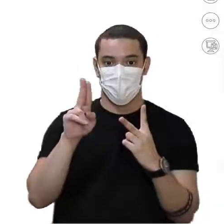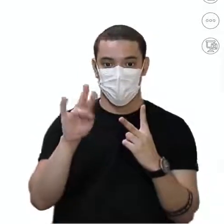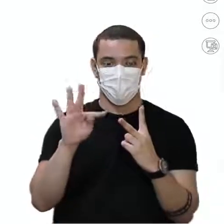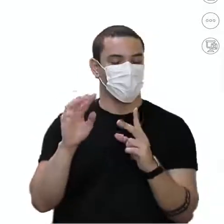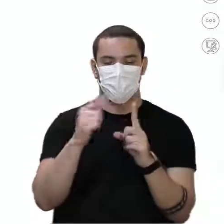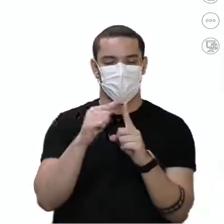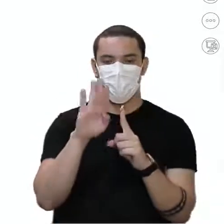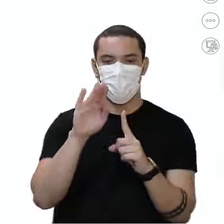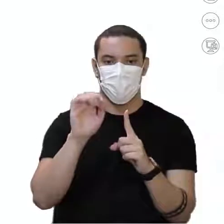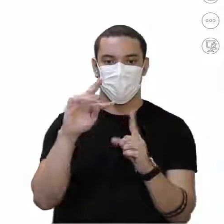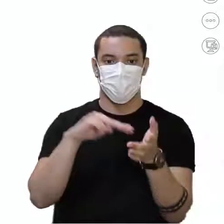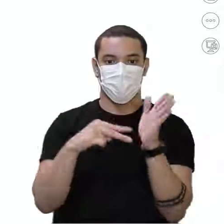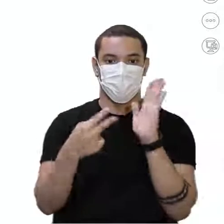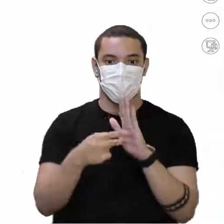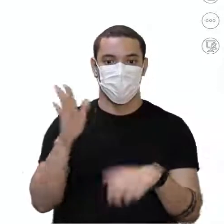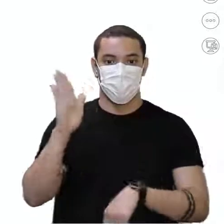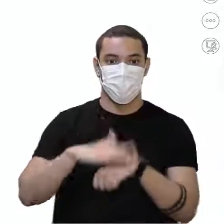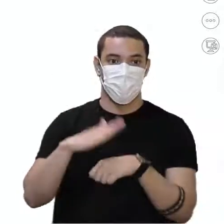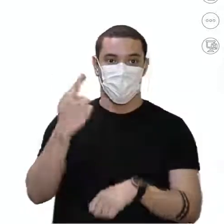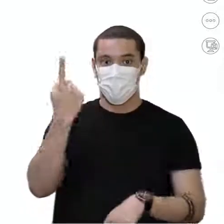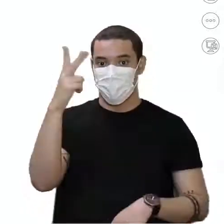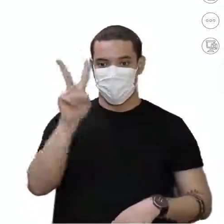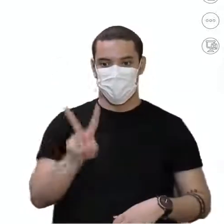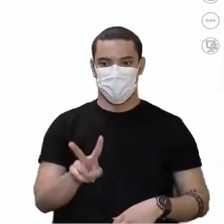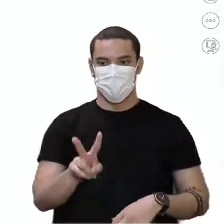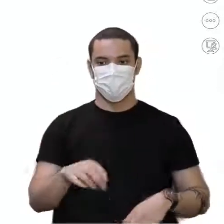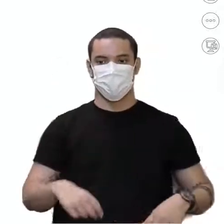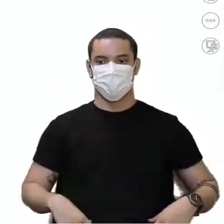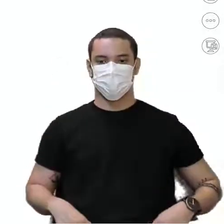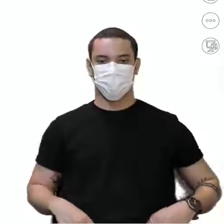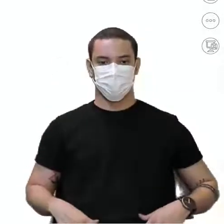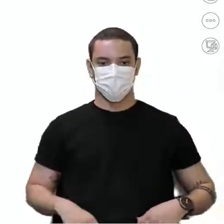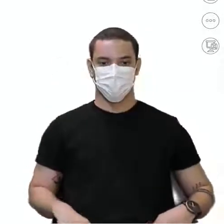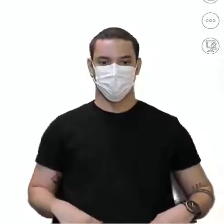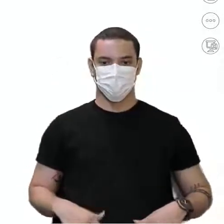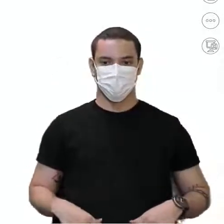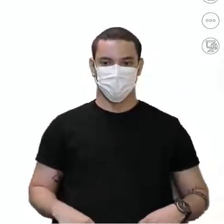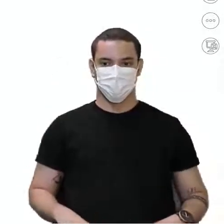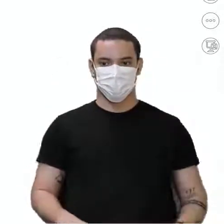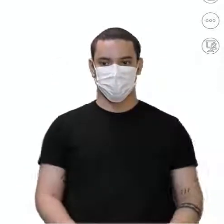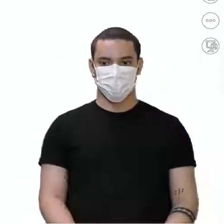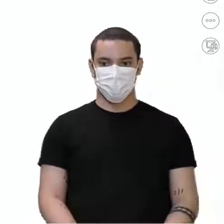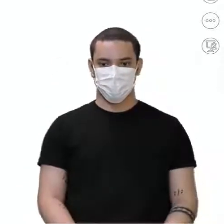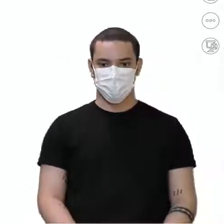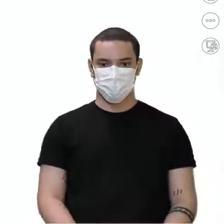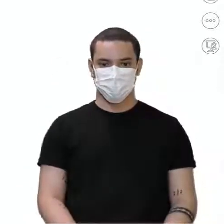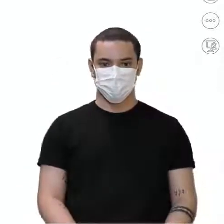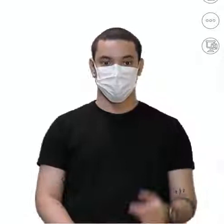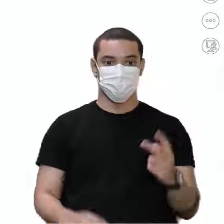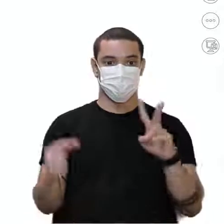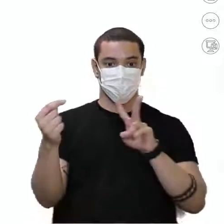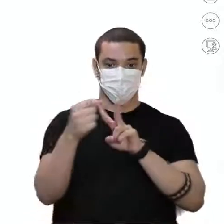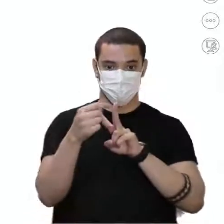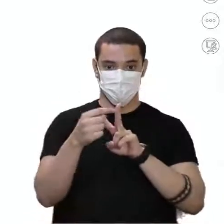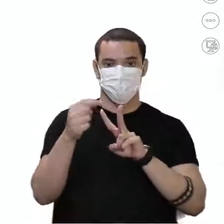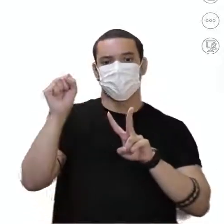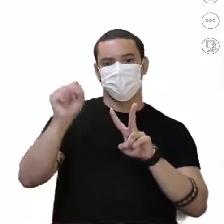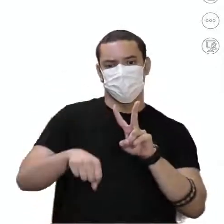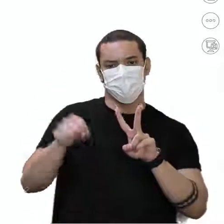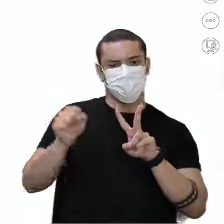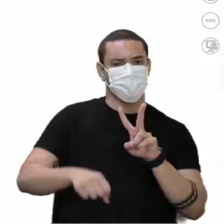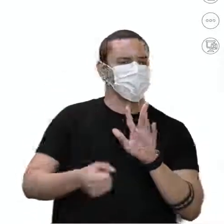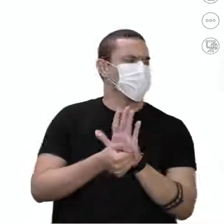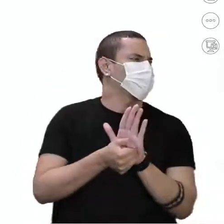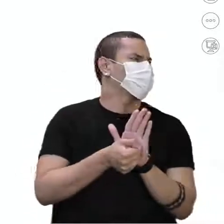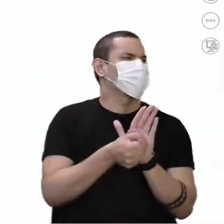isso nas primeiras aulas, lá do terceiro ano. Yes, several times. Sim, diversas